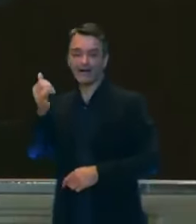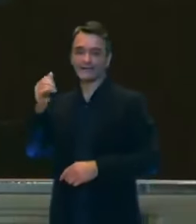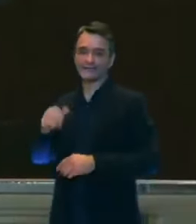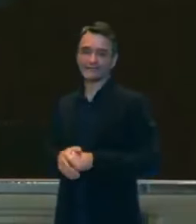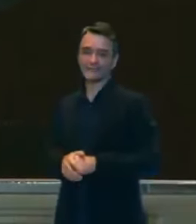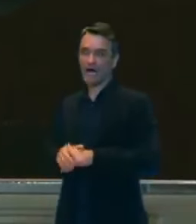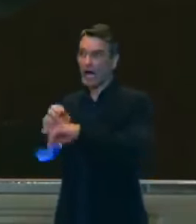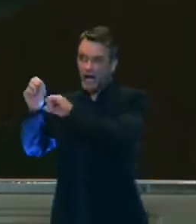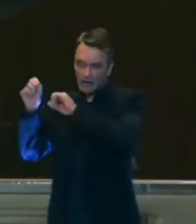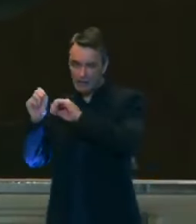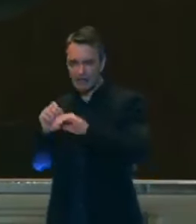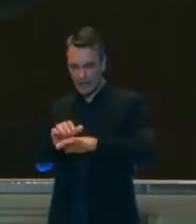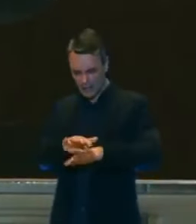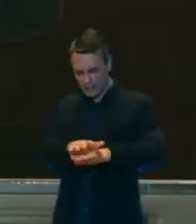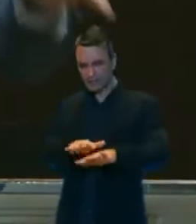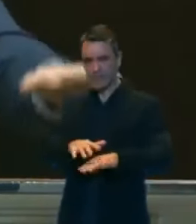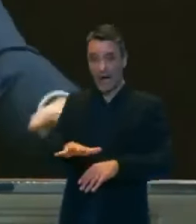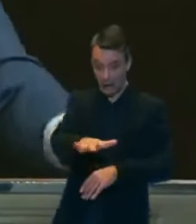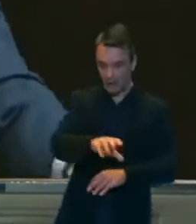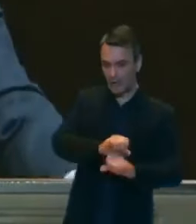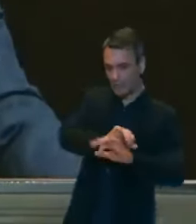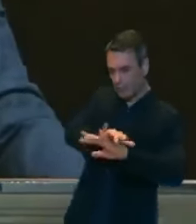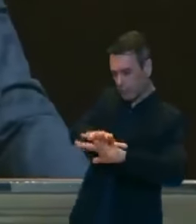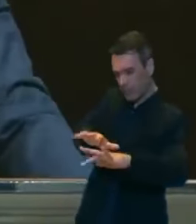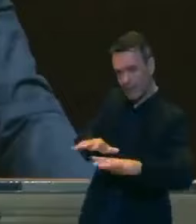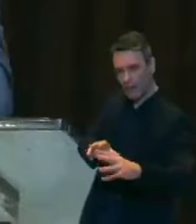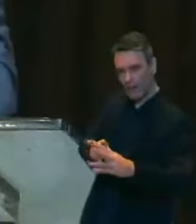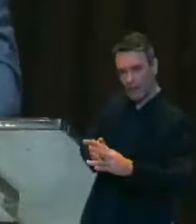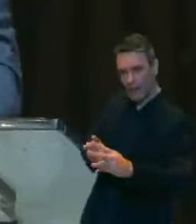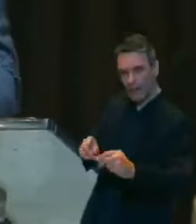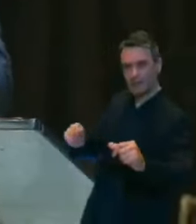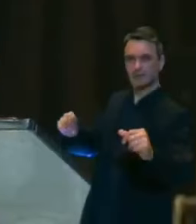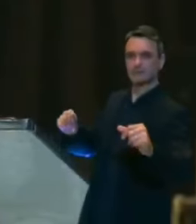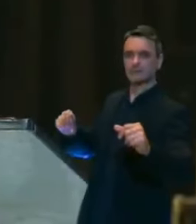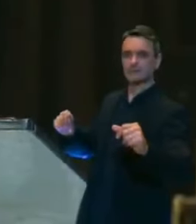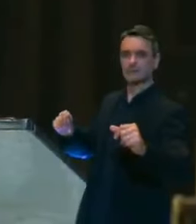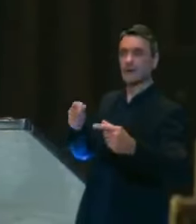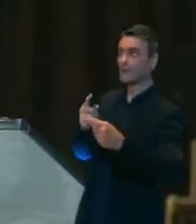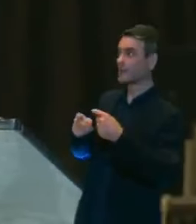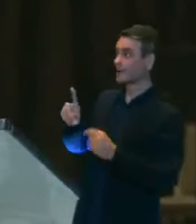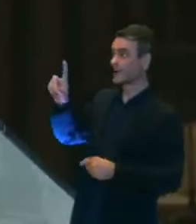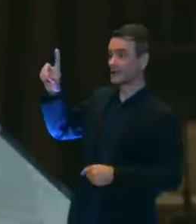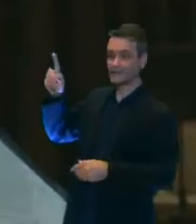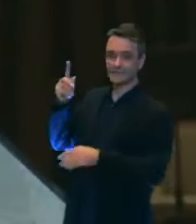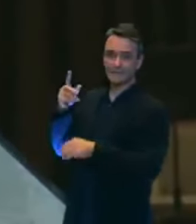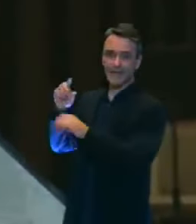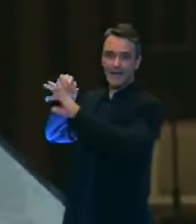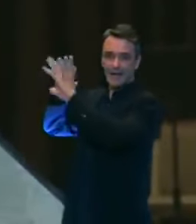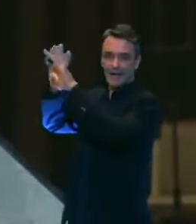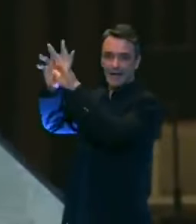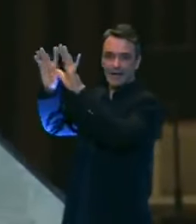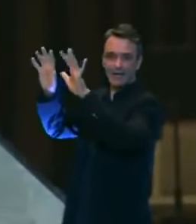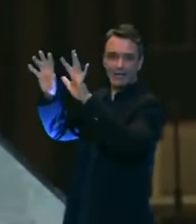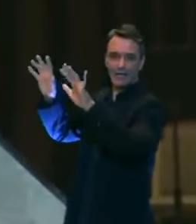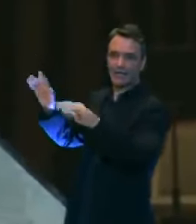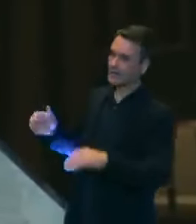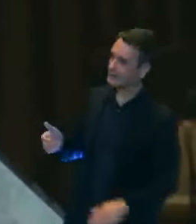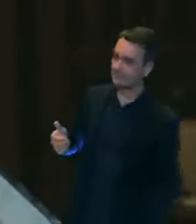E a glória dos homens se derrete. A imagem que veio para mim quando eu estava lendo o texto, sabe